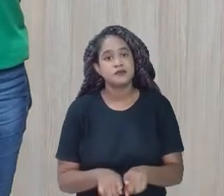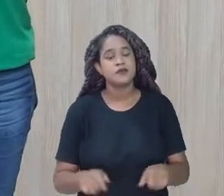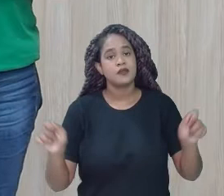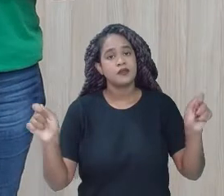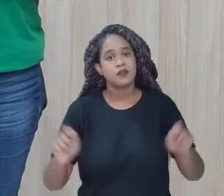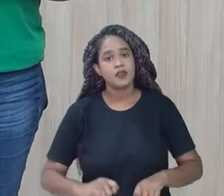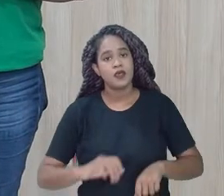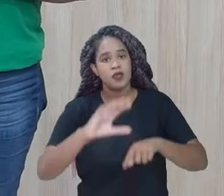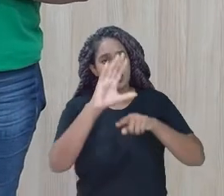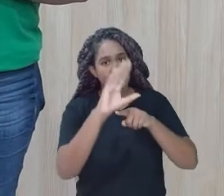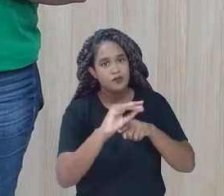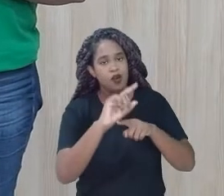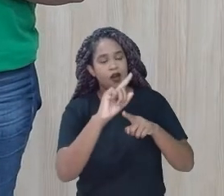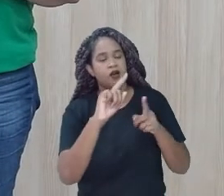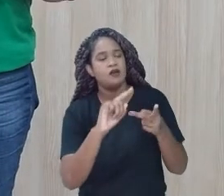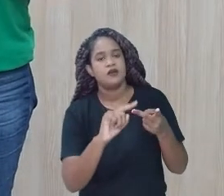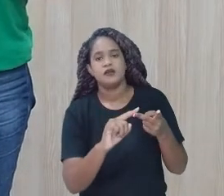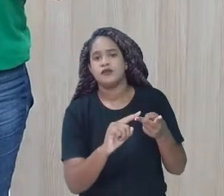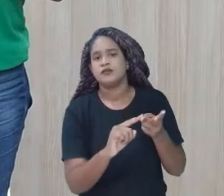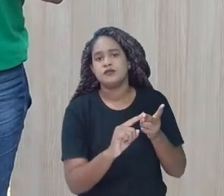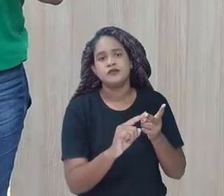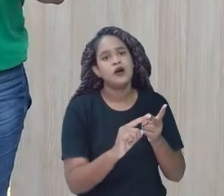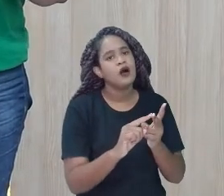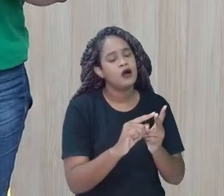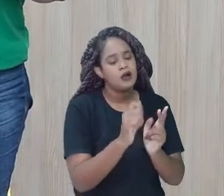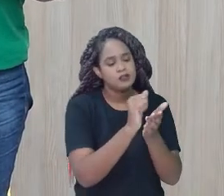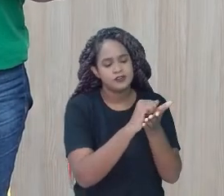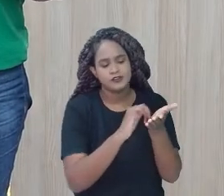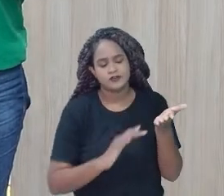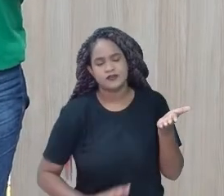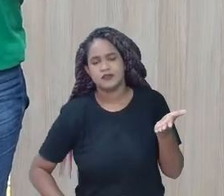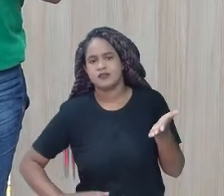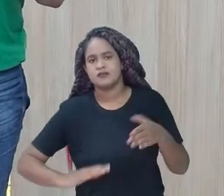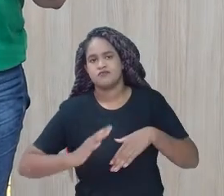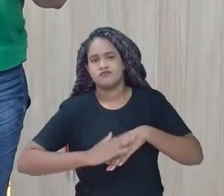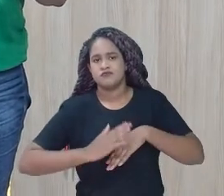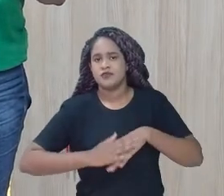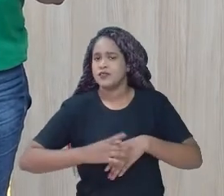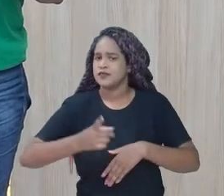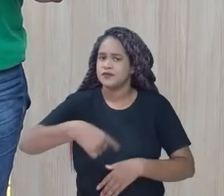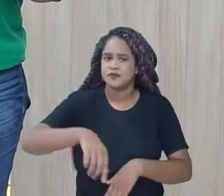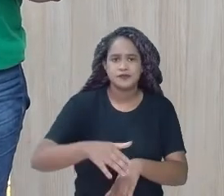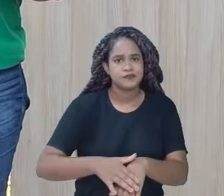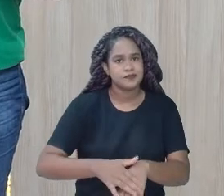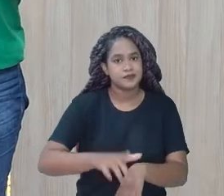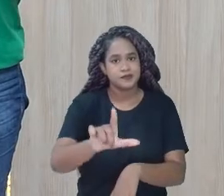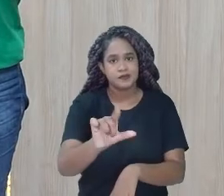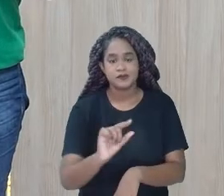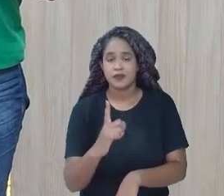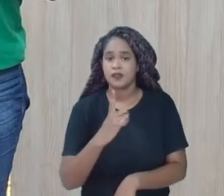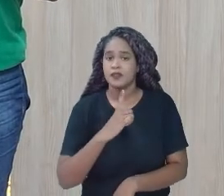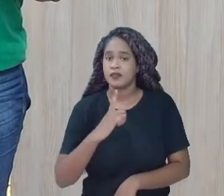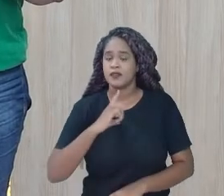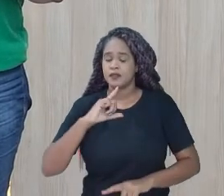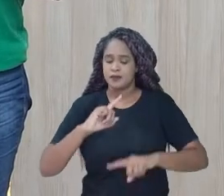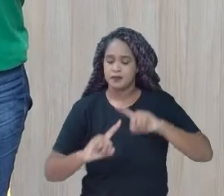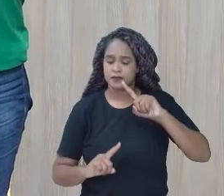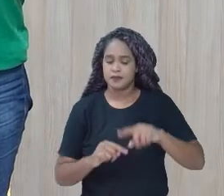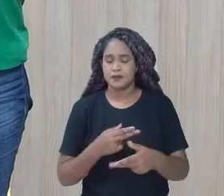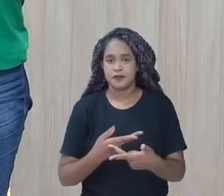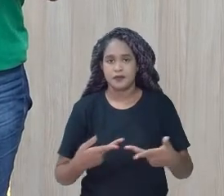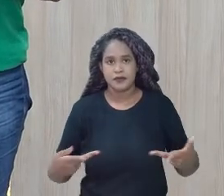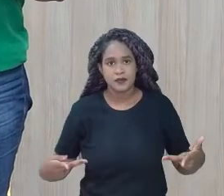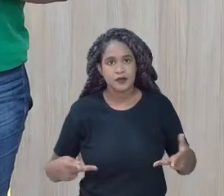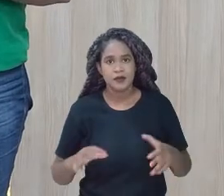fazer atividade lá no caderno. Então, vocês escolhem, tem todo um material